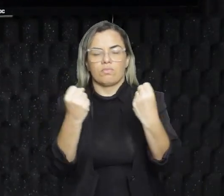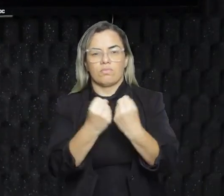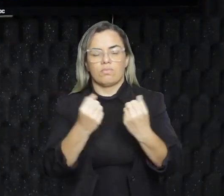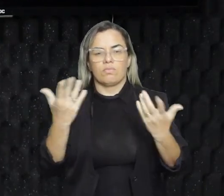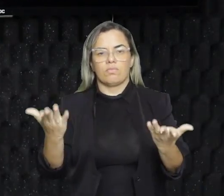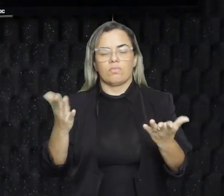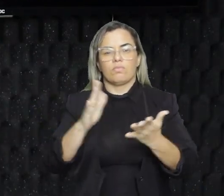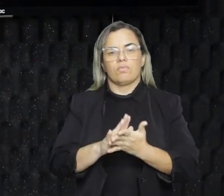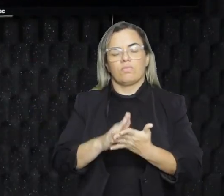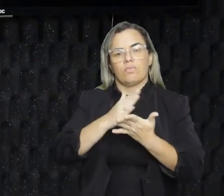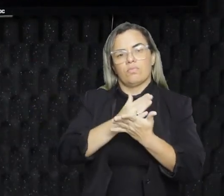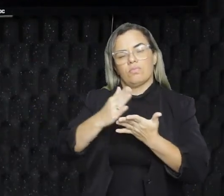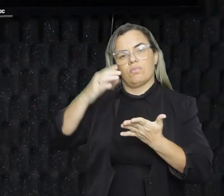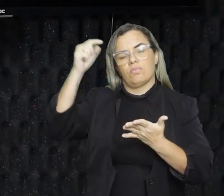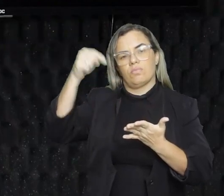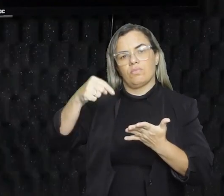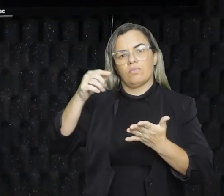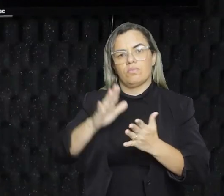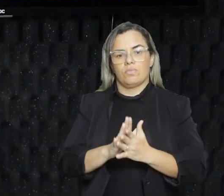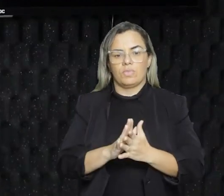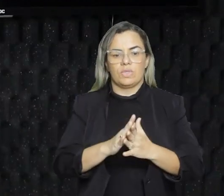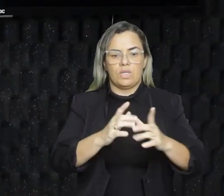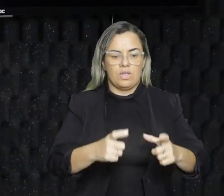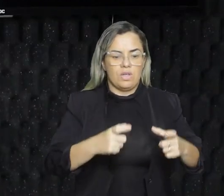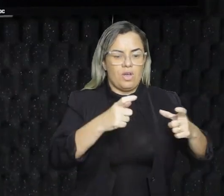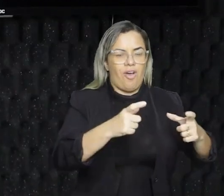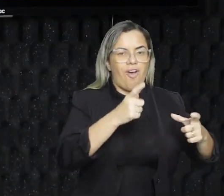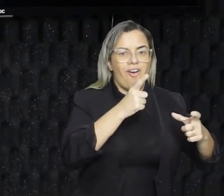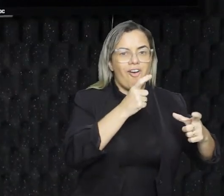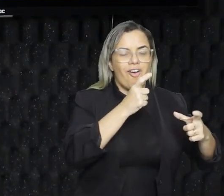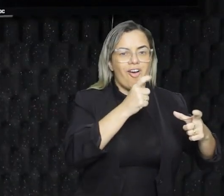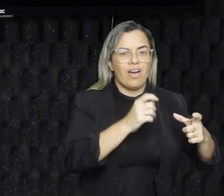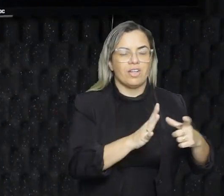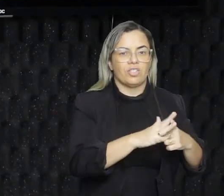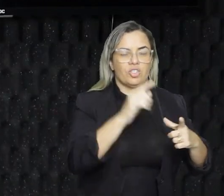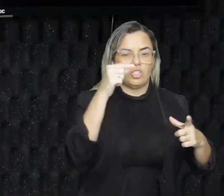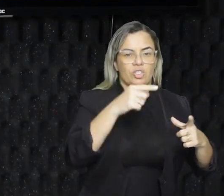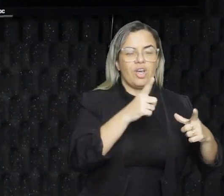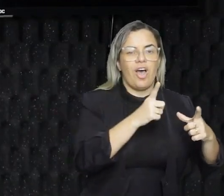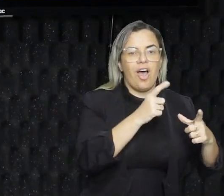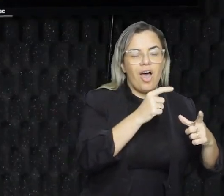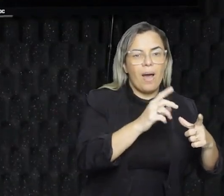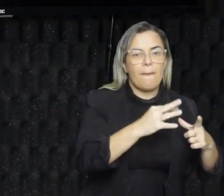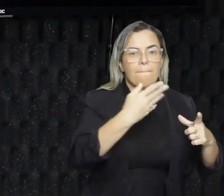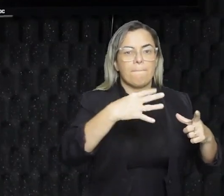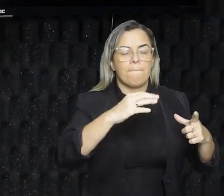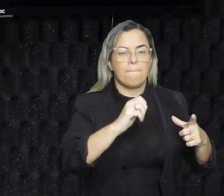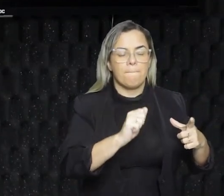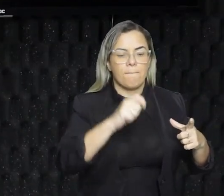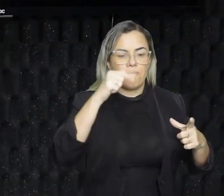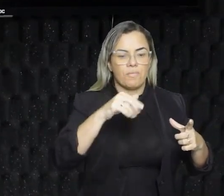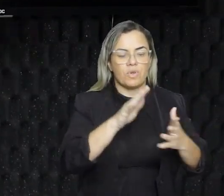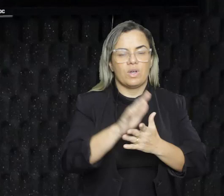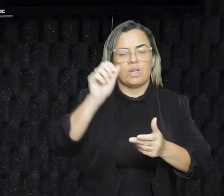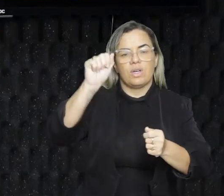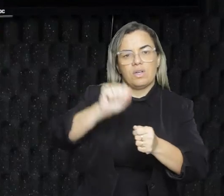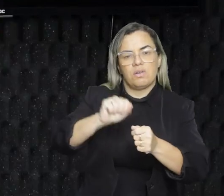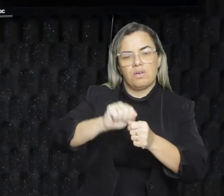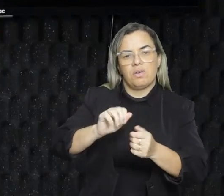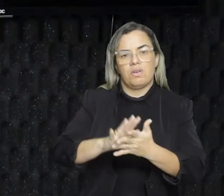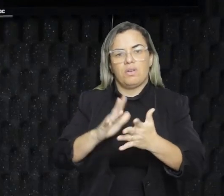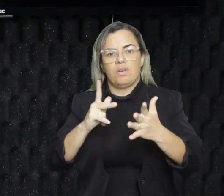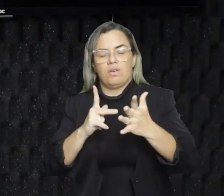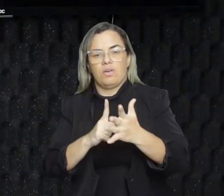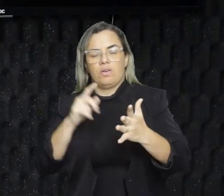a partir de bicas, a partir de determinadas ações